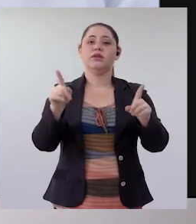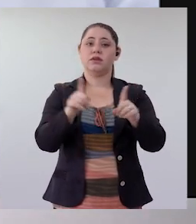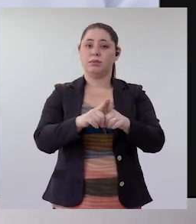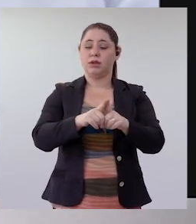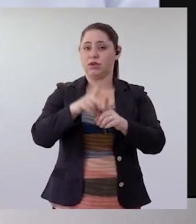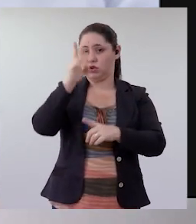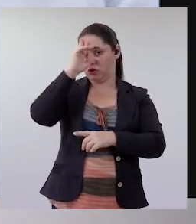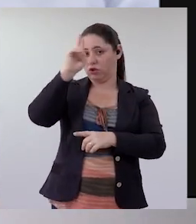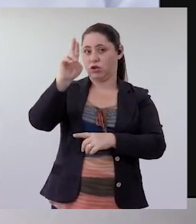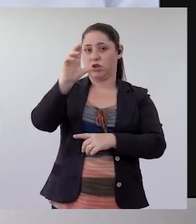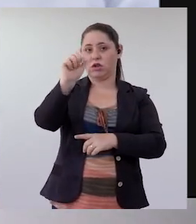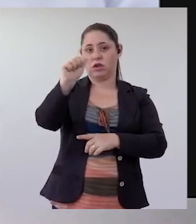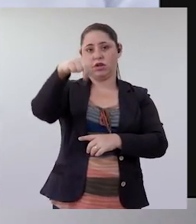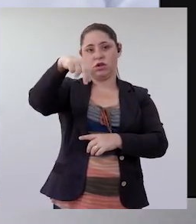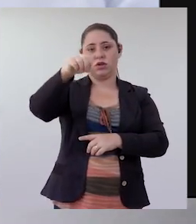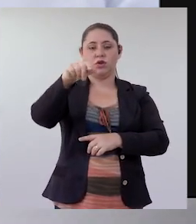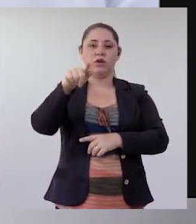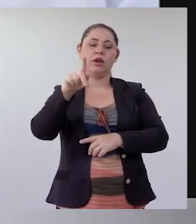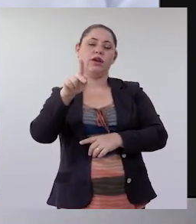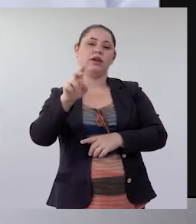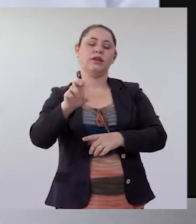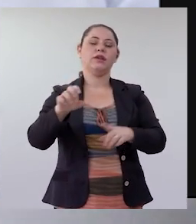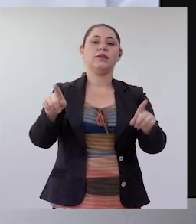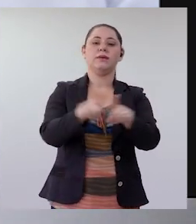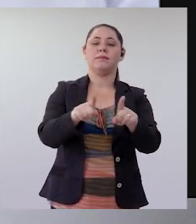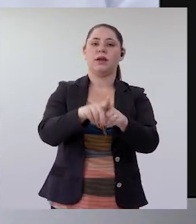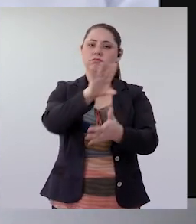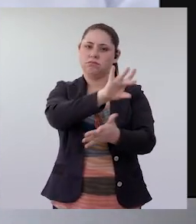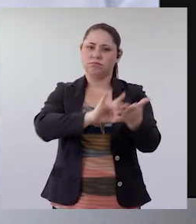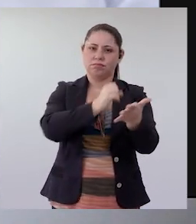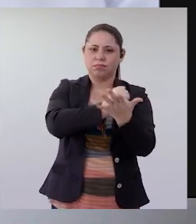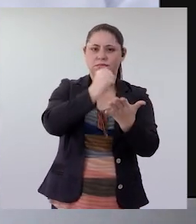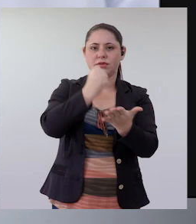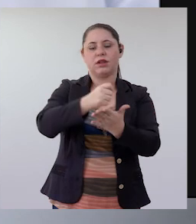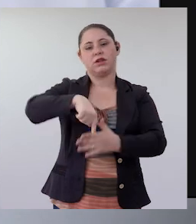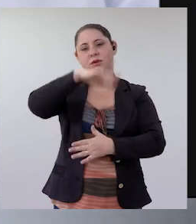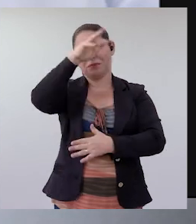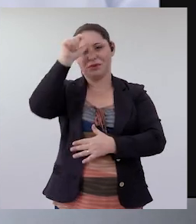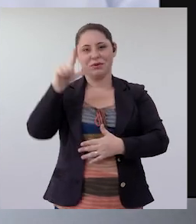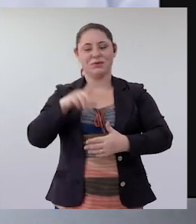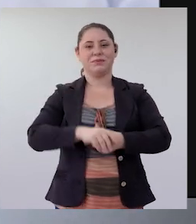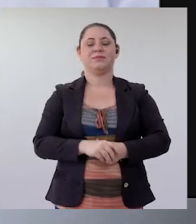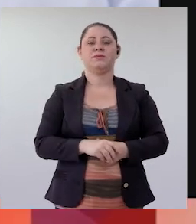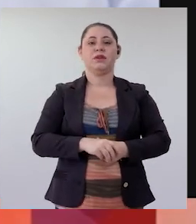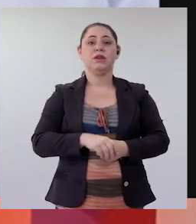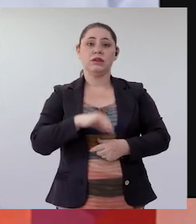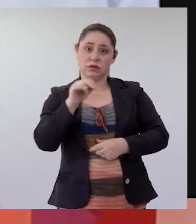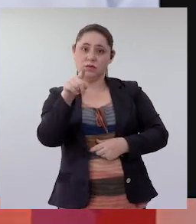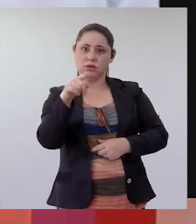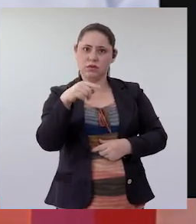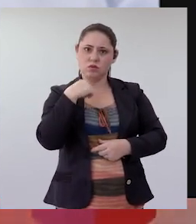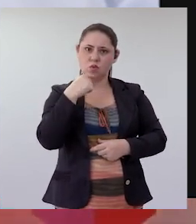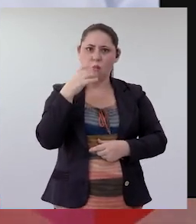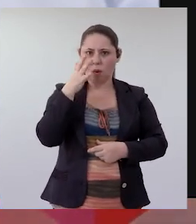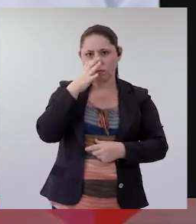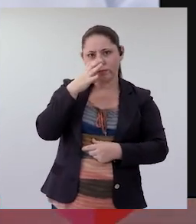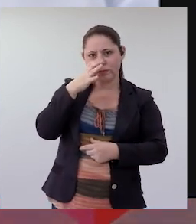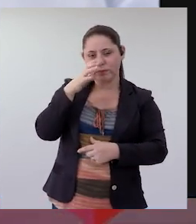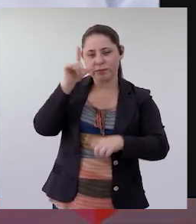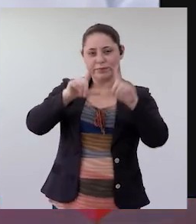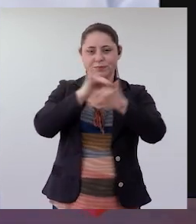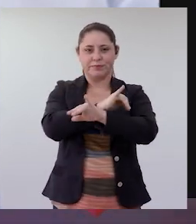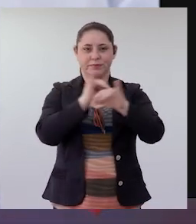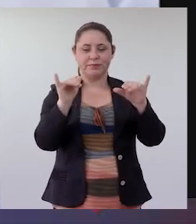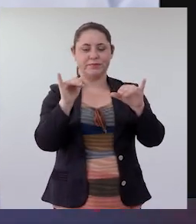e também diretor da ANOREG, né, Associação dos Notários e Registradores de Mato Grosso do Sul. E se você que está acompanhando a